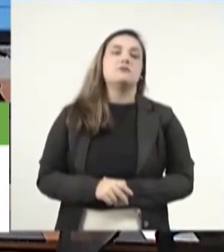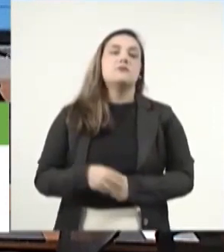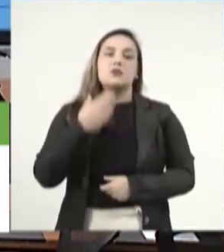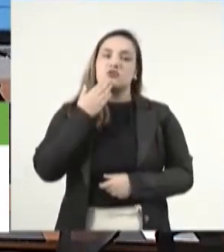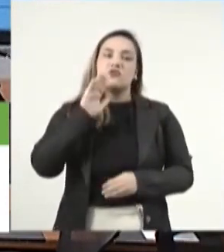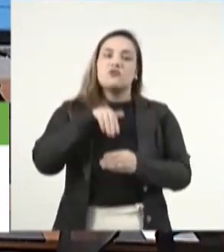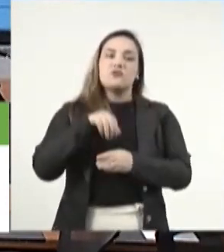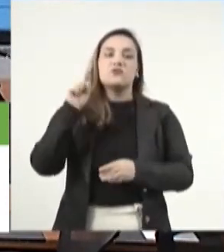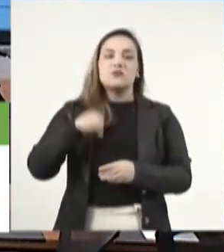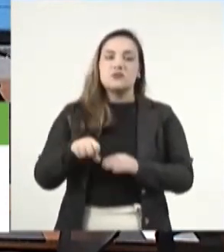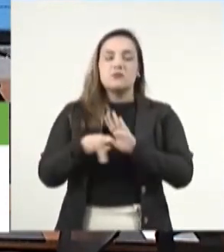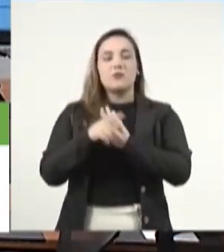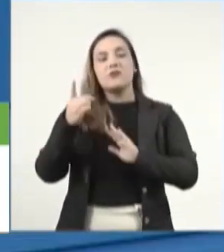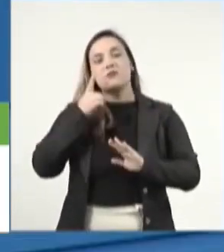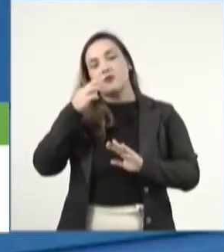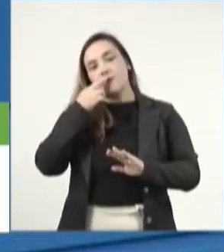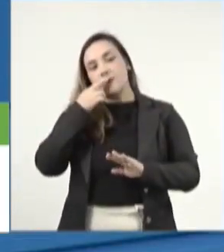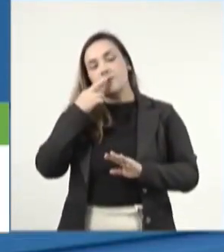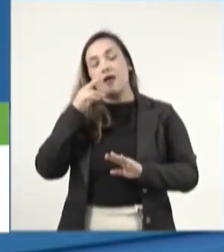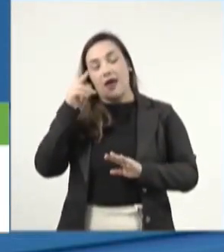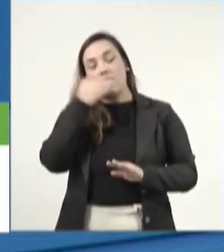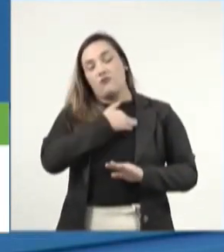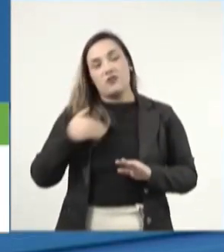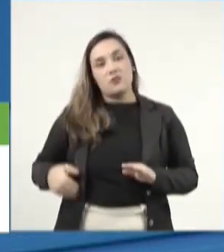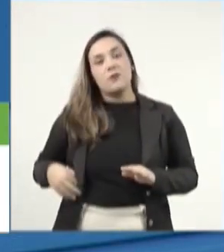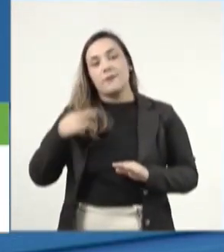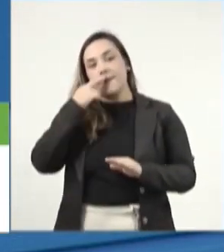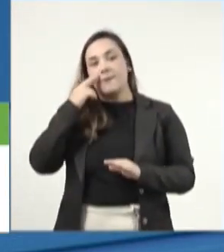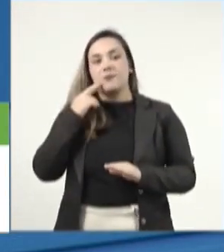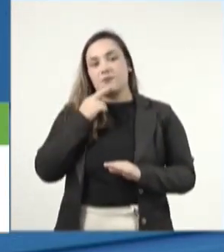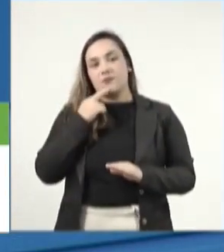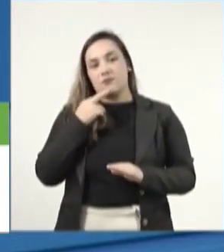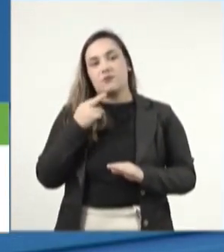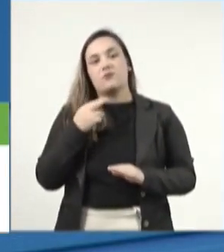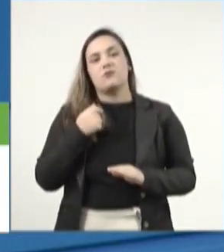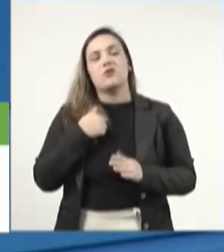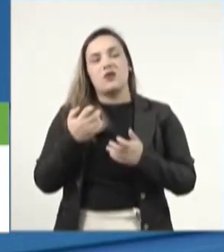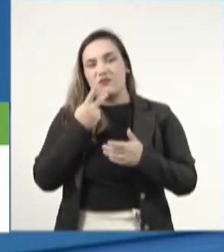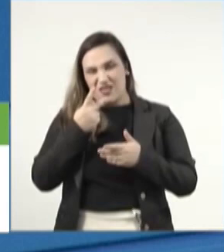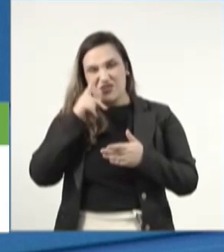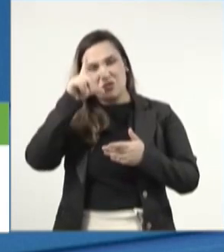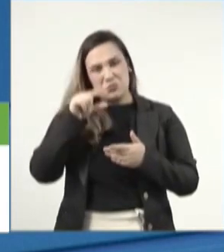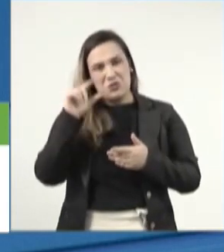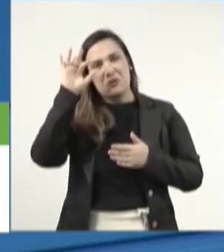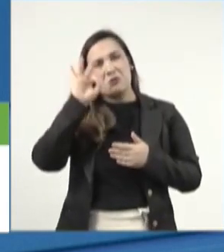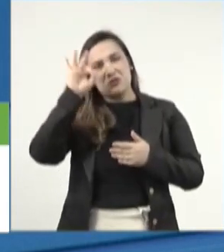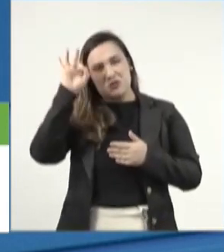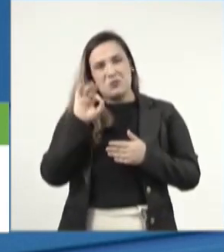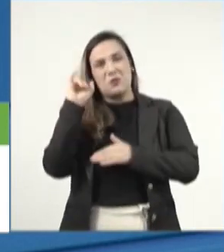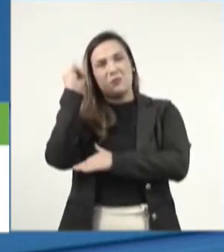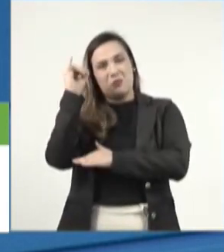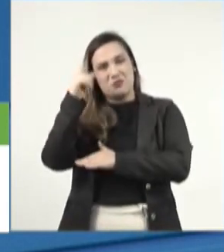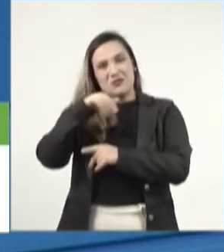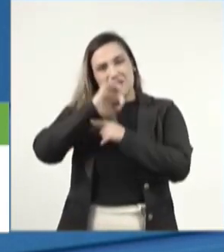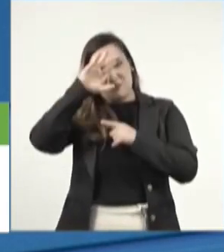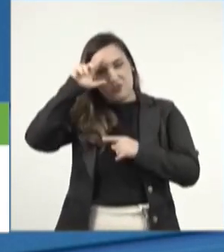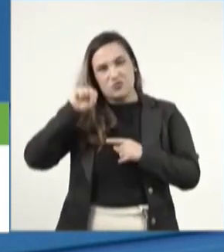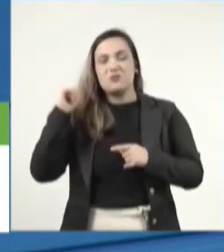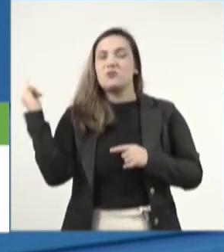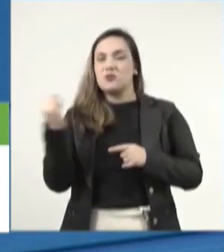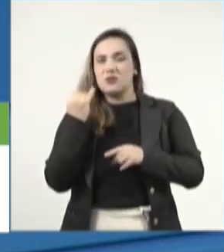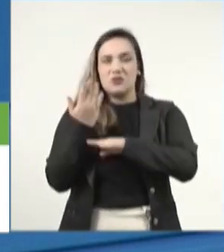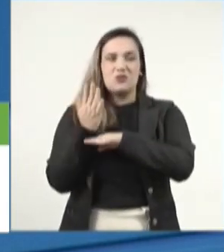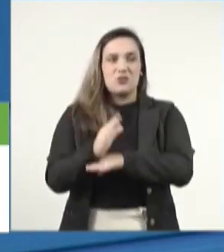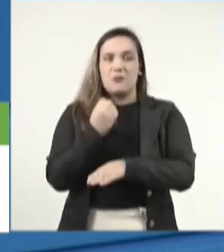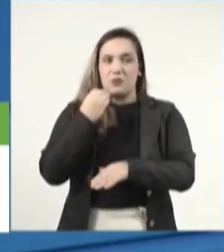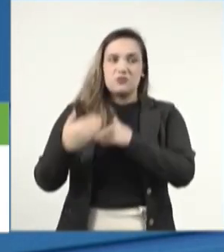para o Eduardo Riedel. Quero deixar registrado aqui que essa desoneração fiscal é importante para o Mato Grosso do Sul, para o seu desenvolvimento,